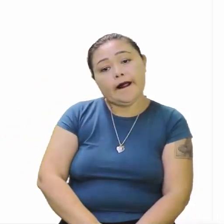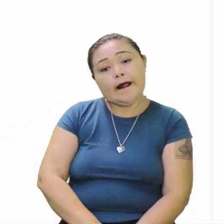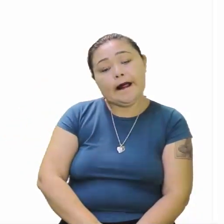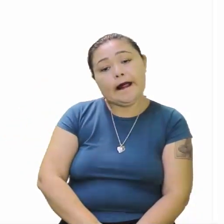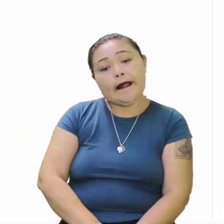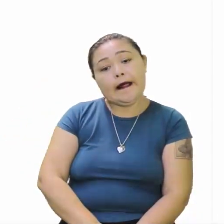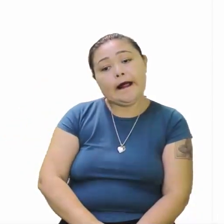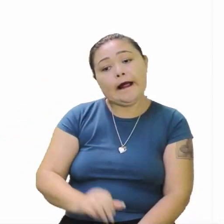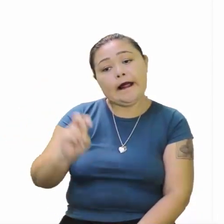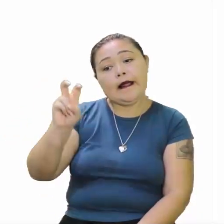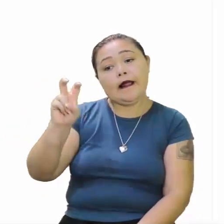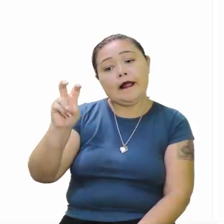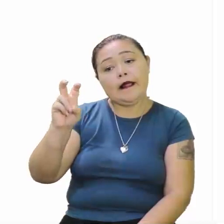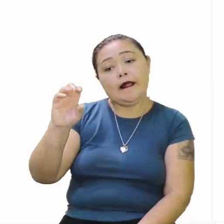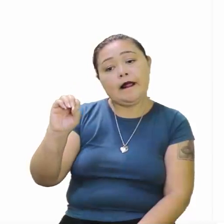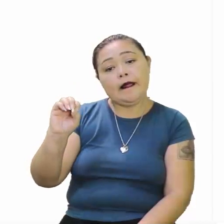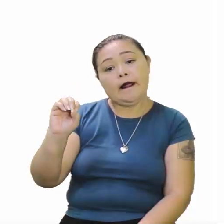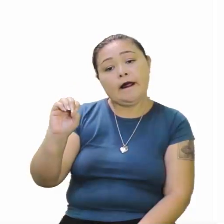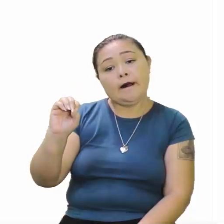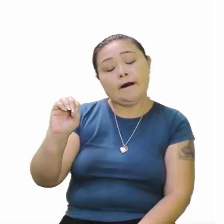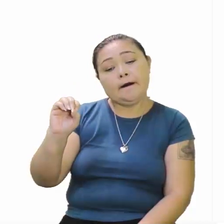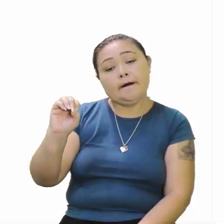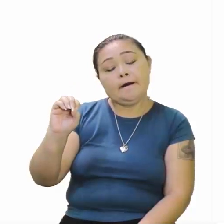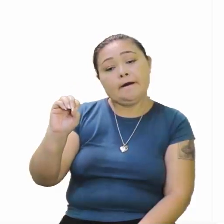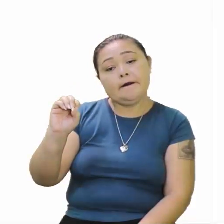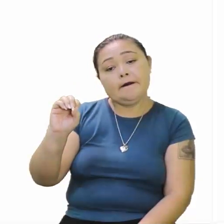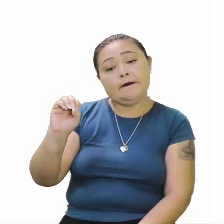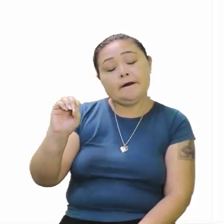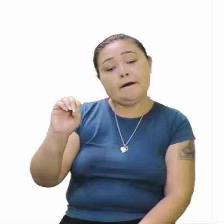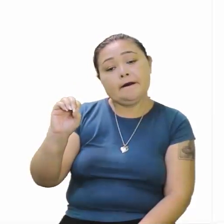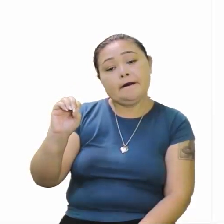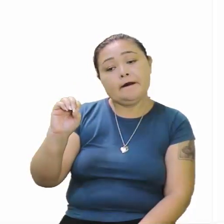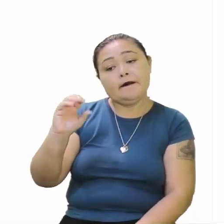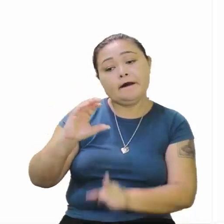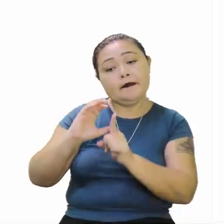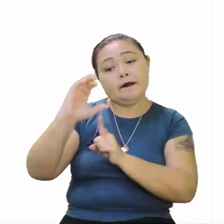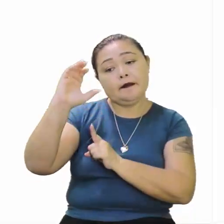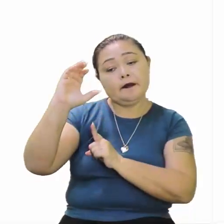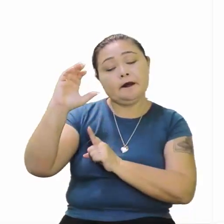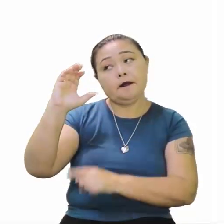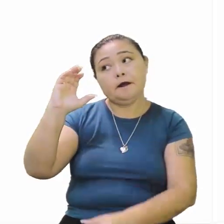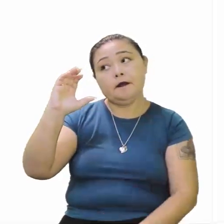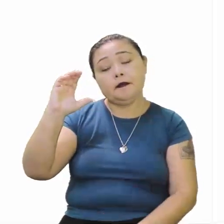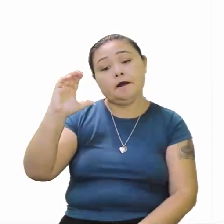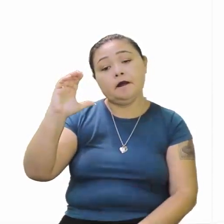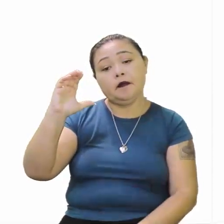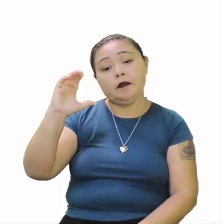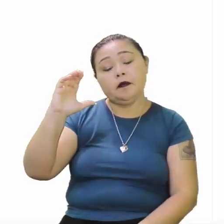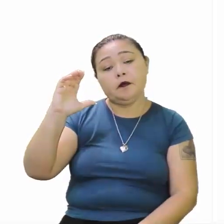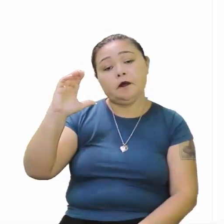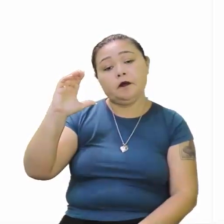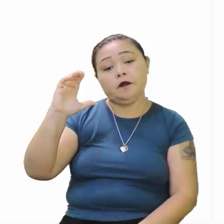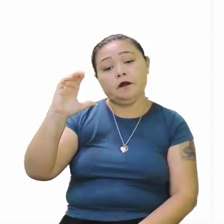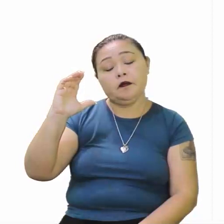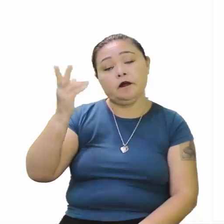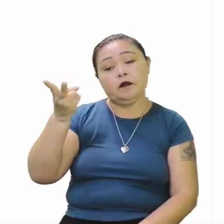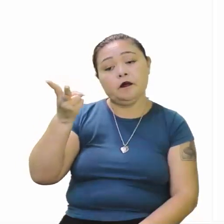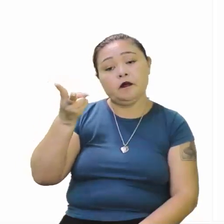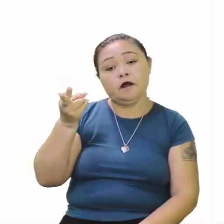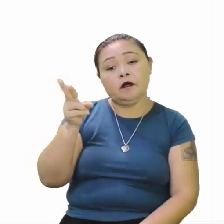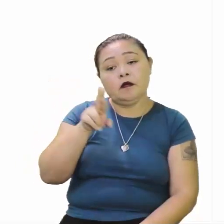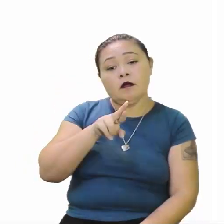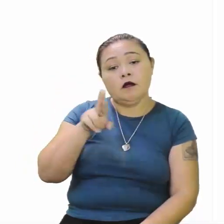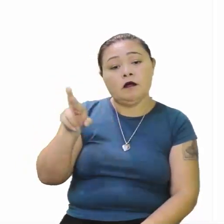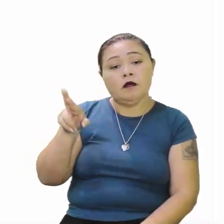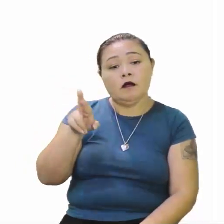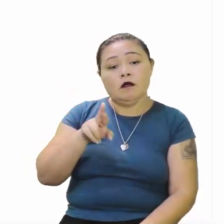50 graus, aí, tá bom? 50 graus em relação ao